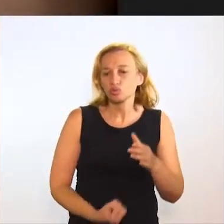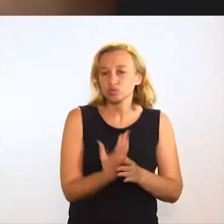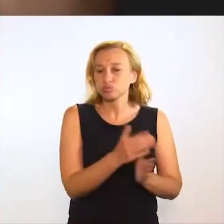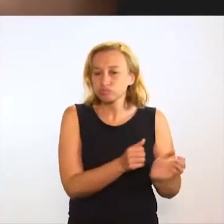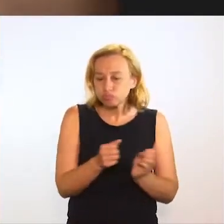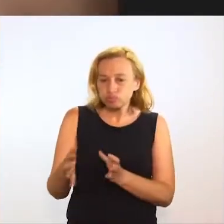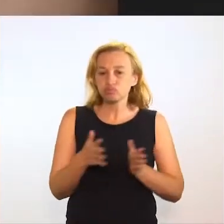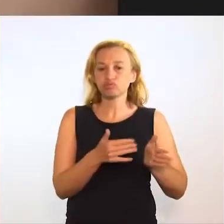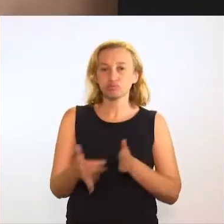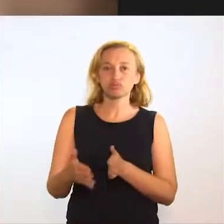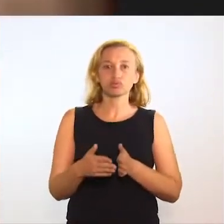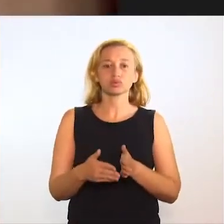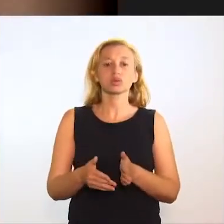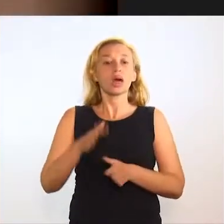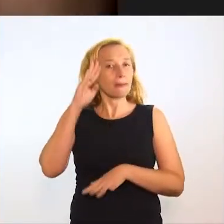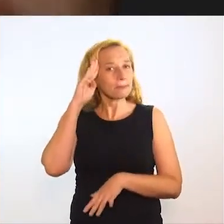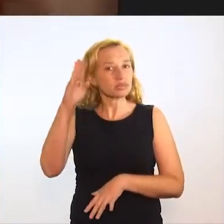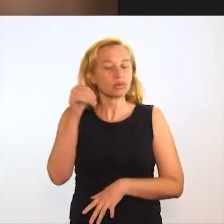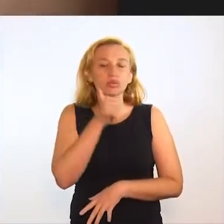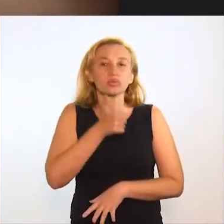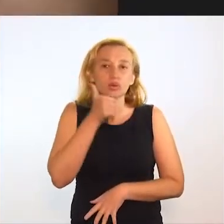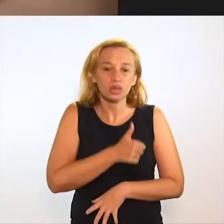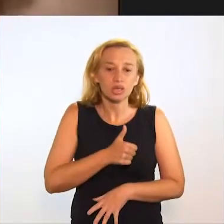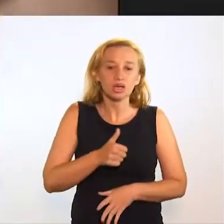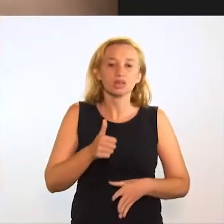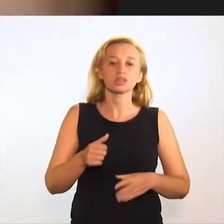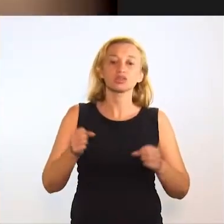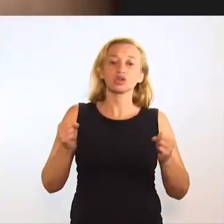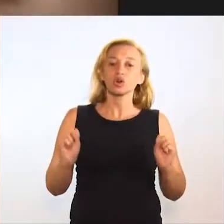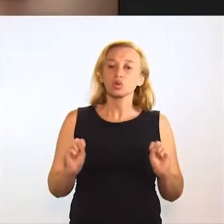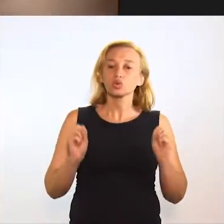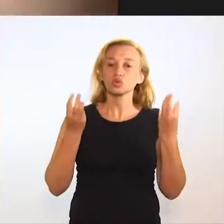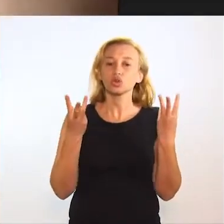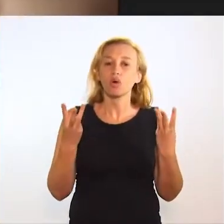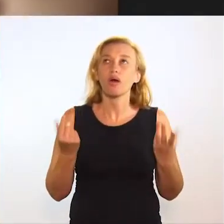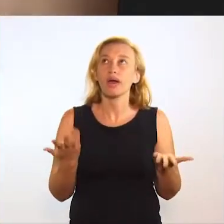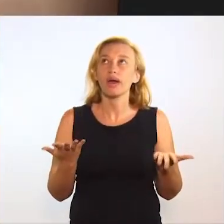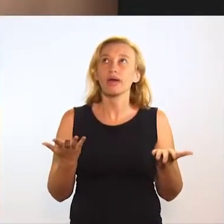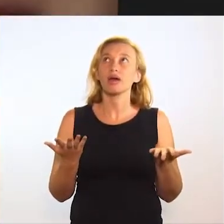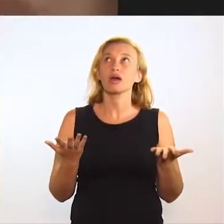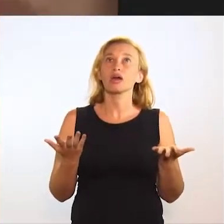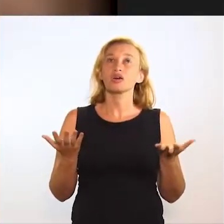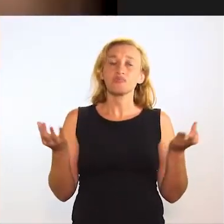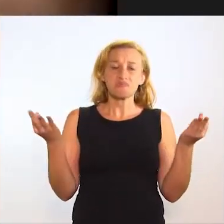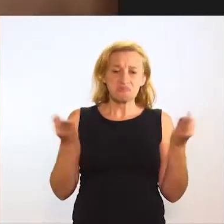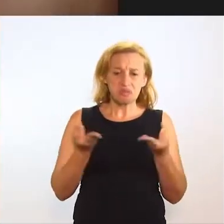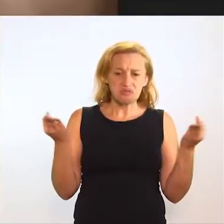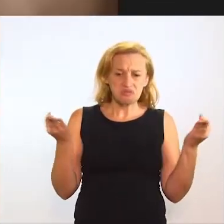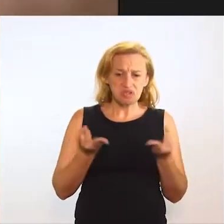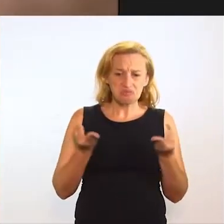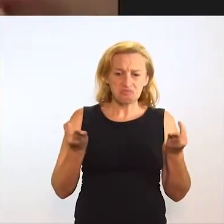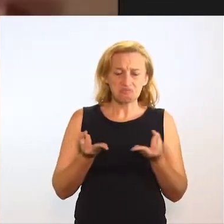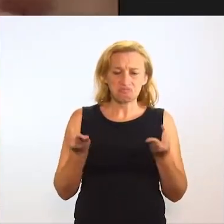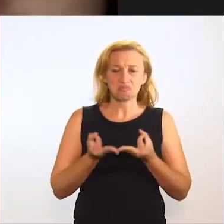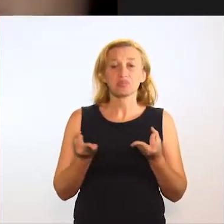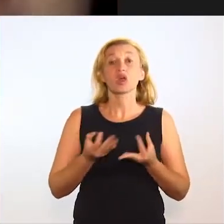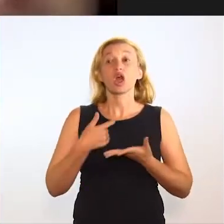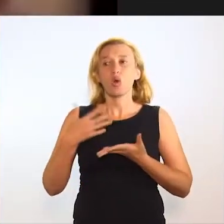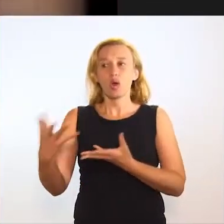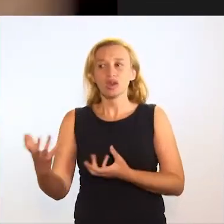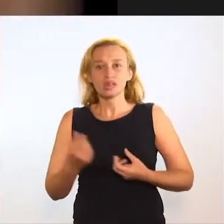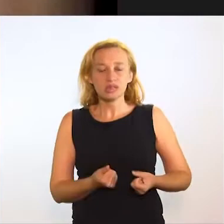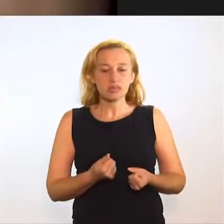alta produtividade, principalmente as mulheres, dando um show, né? Eu, muitas vezes,